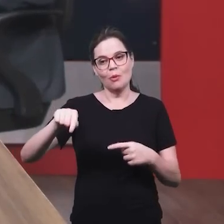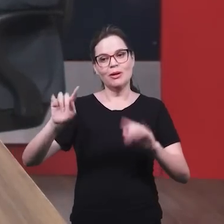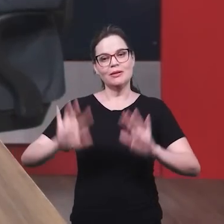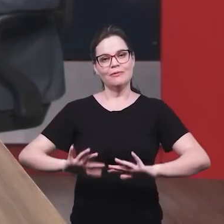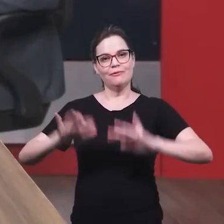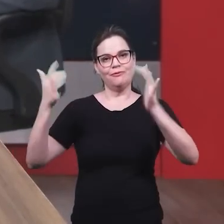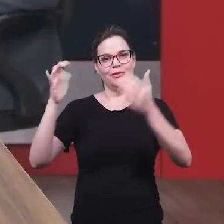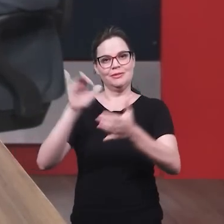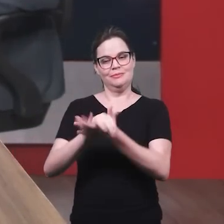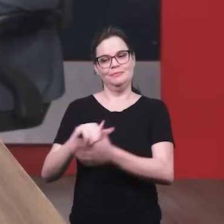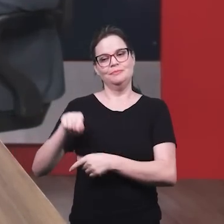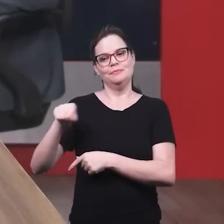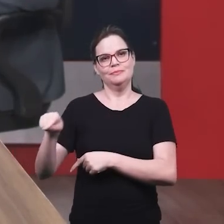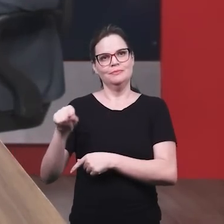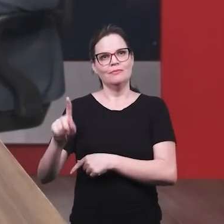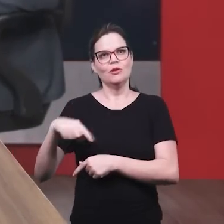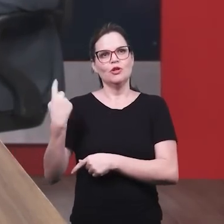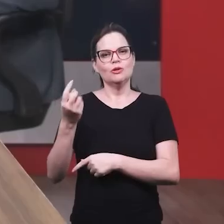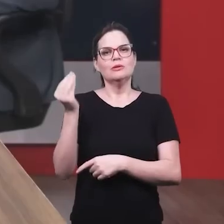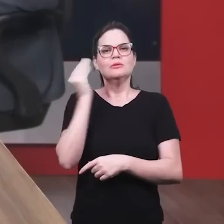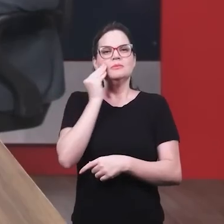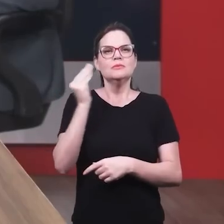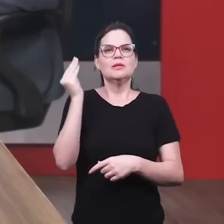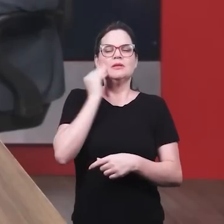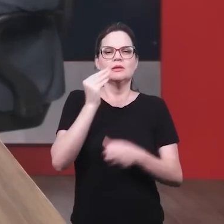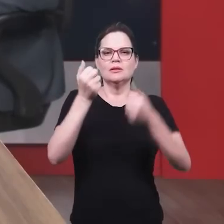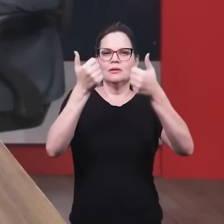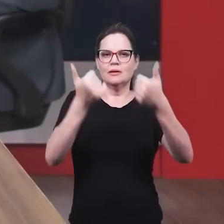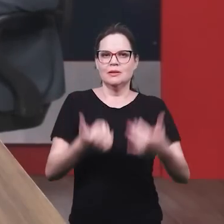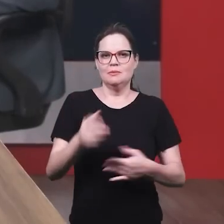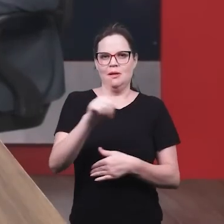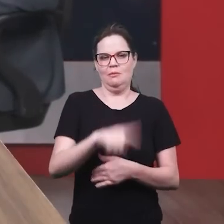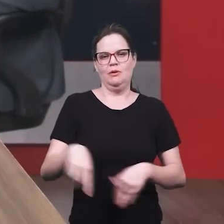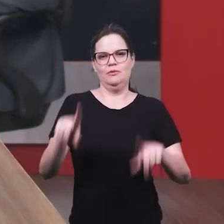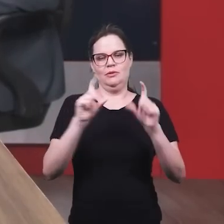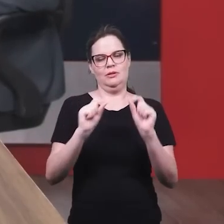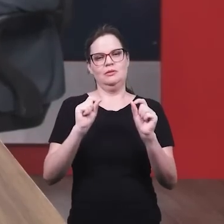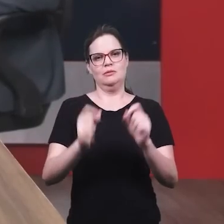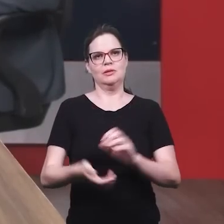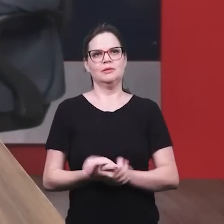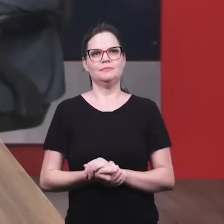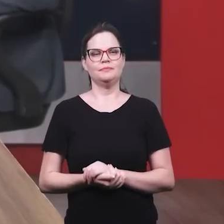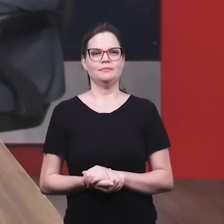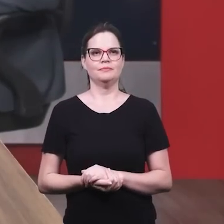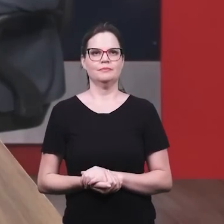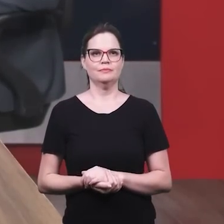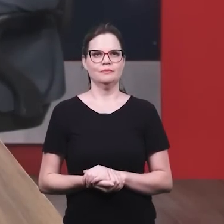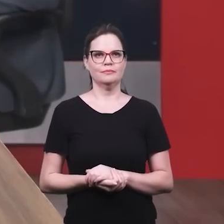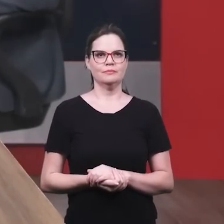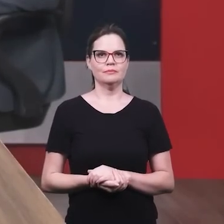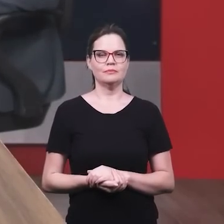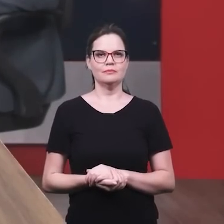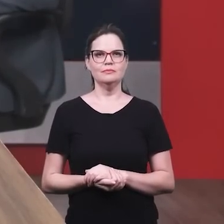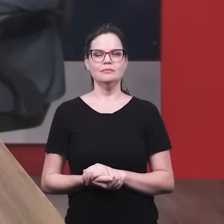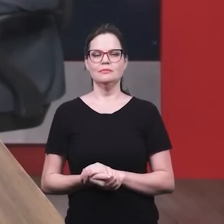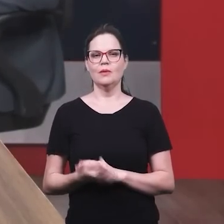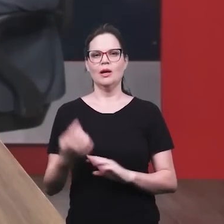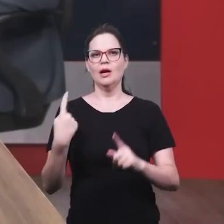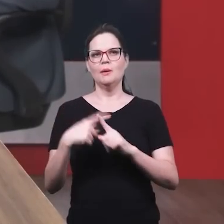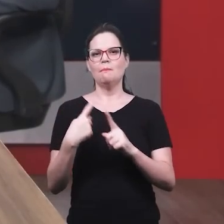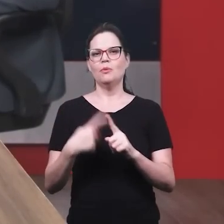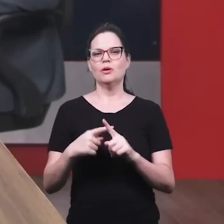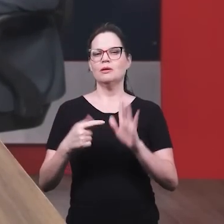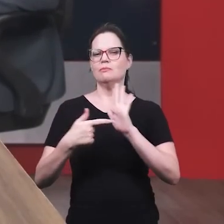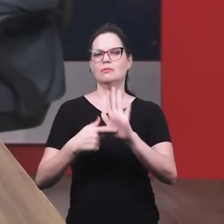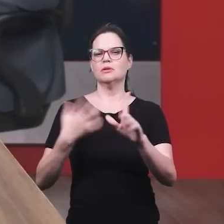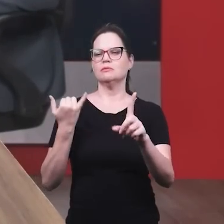Caná da Galileia, que nós estamos tentando explicar para os nossos telespectadores, nossos ouvintes, o porquê que nós estamos falando em